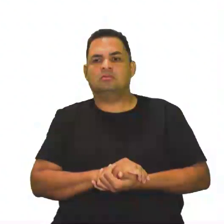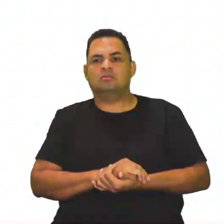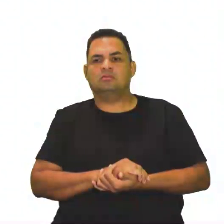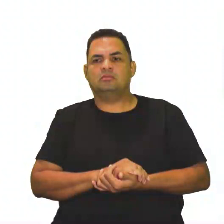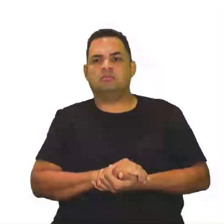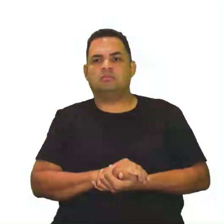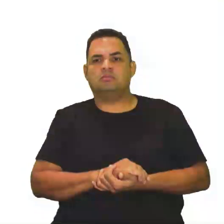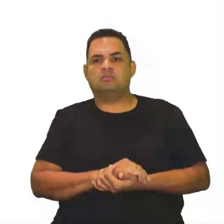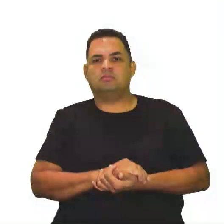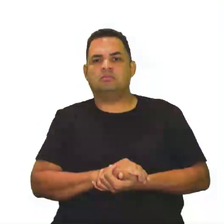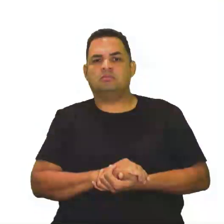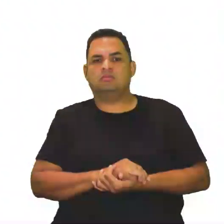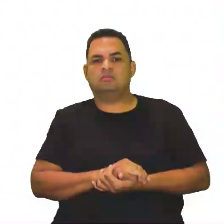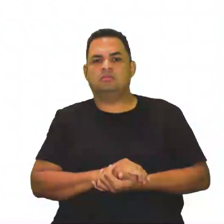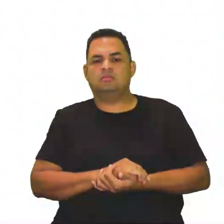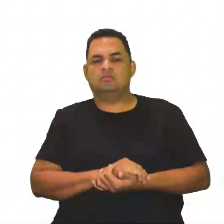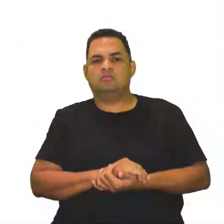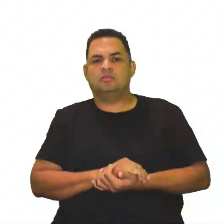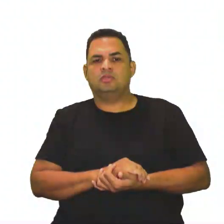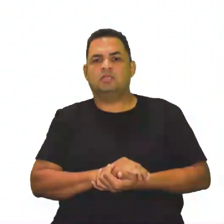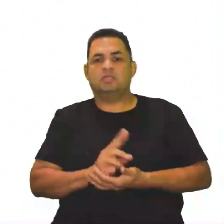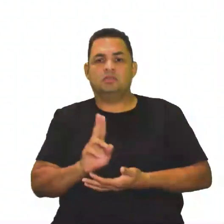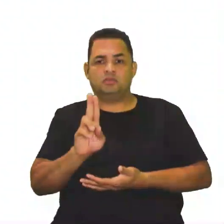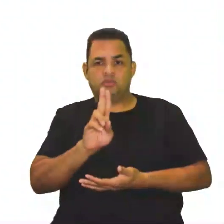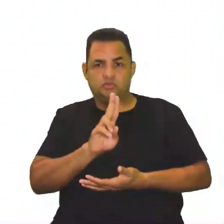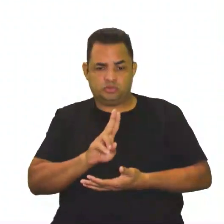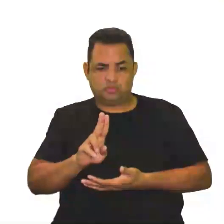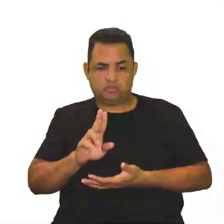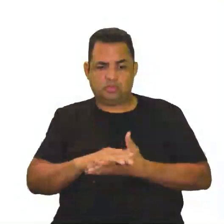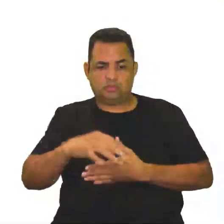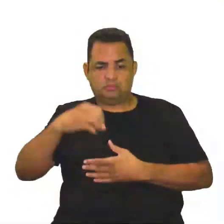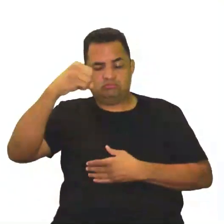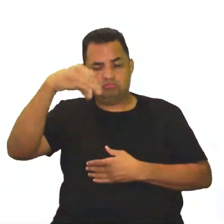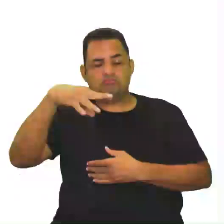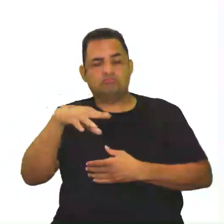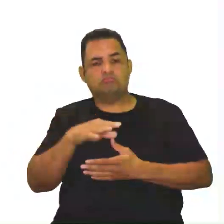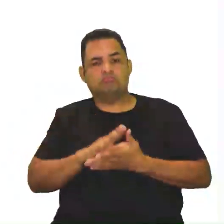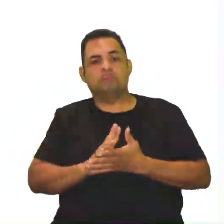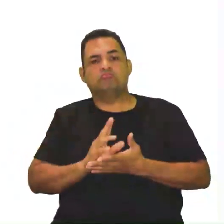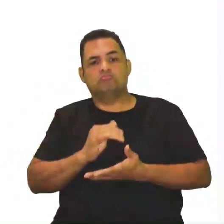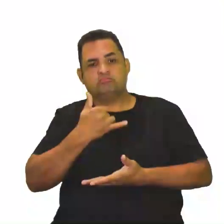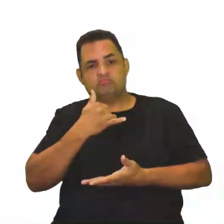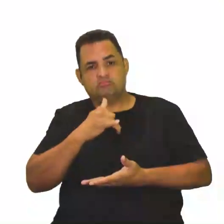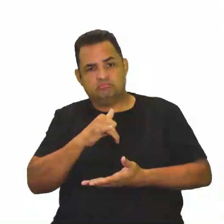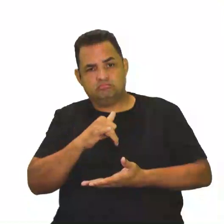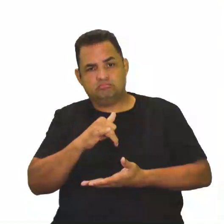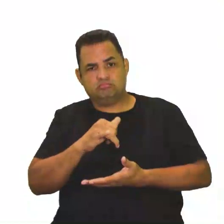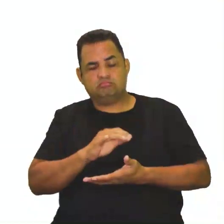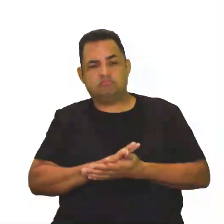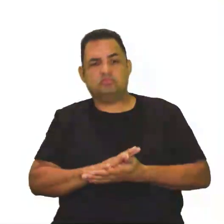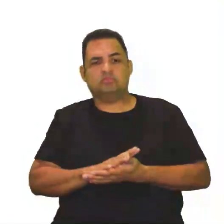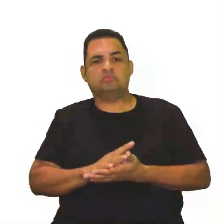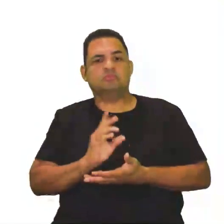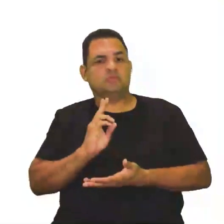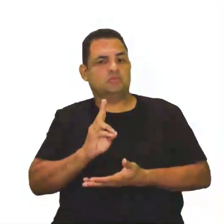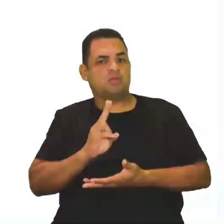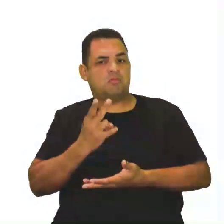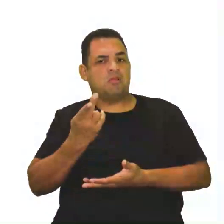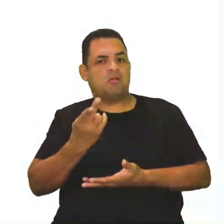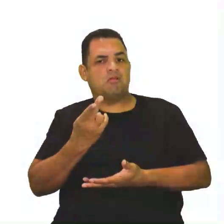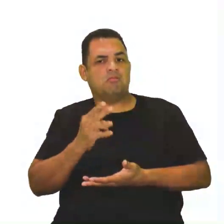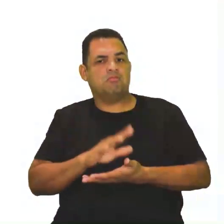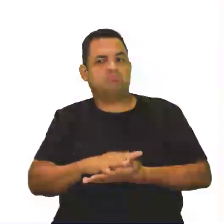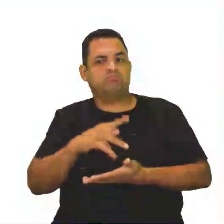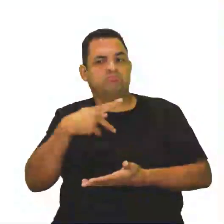220, ok? E utilizar o chuveiro de mesma potência. Então, vamos entender aqui